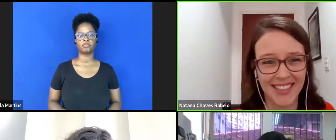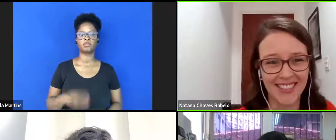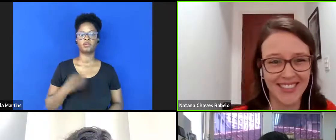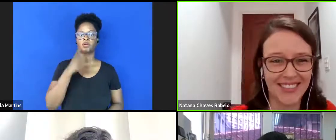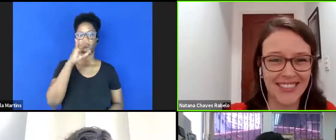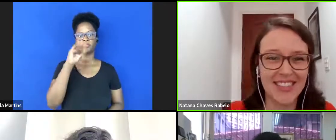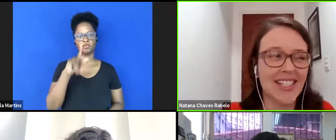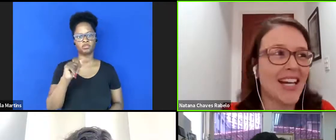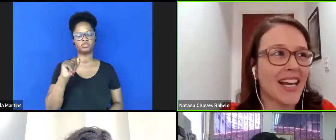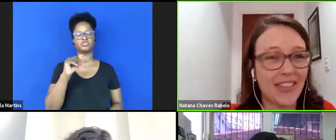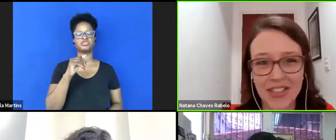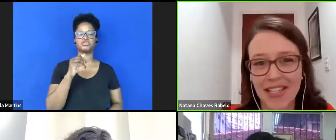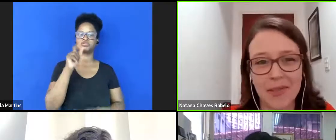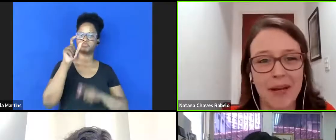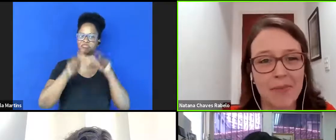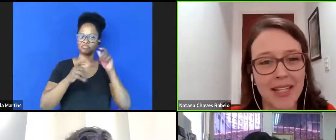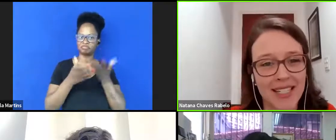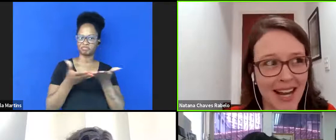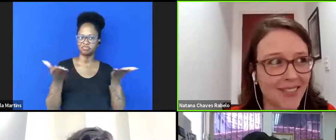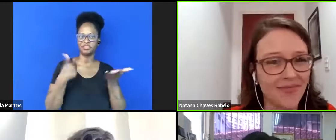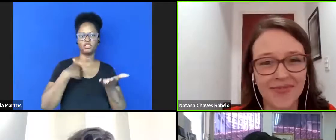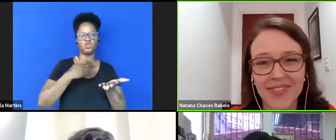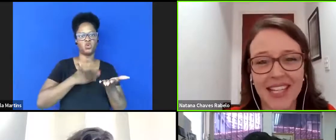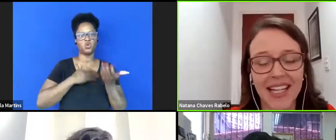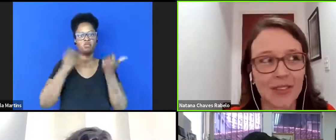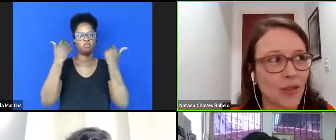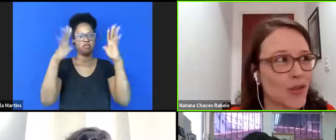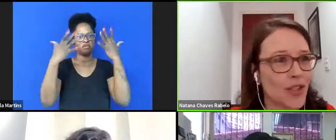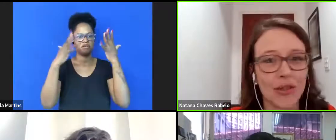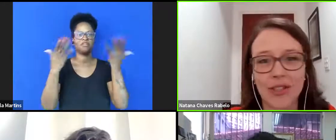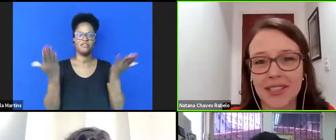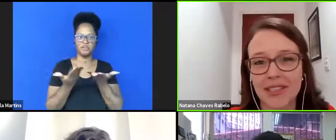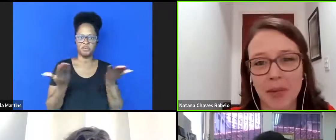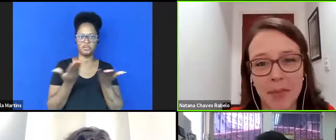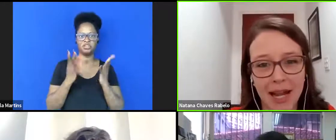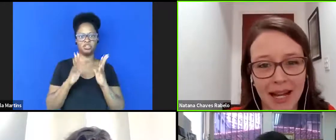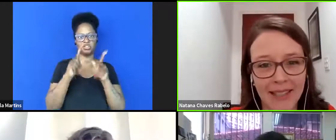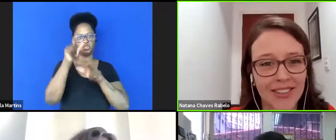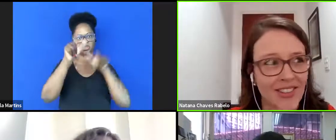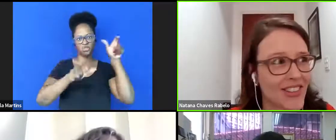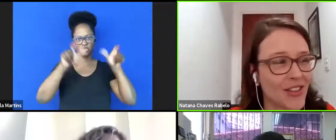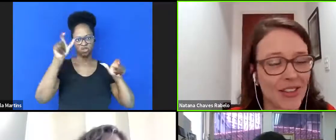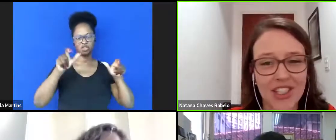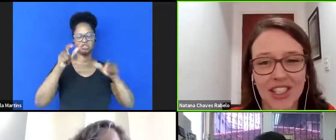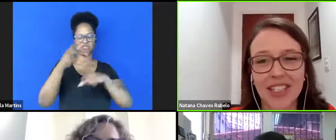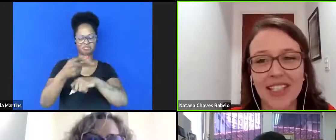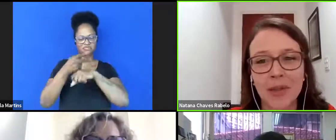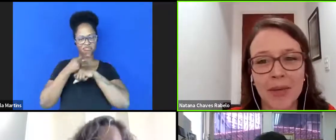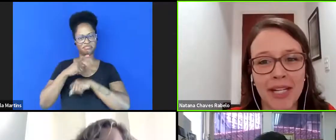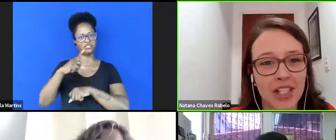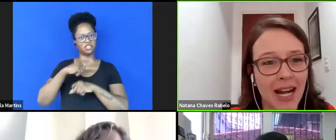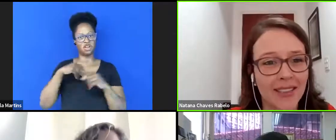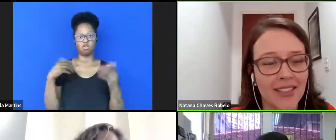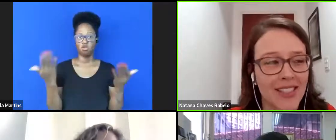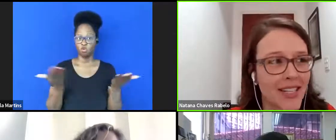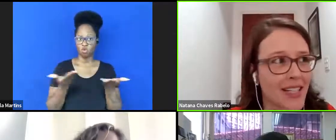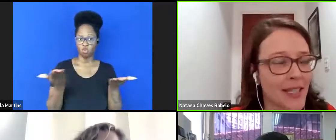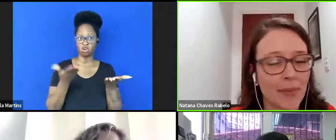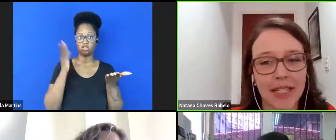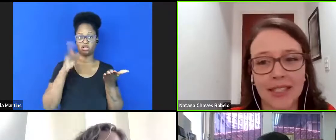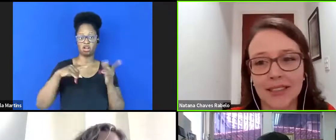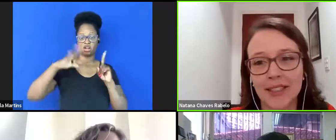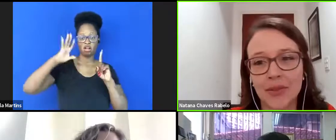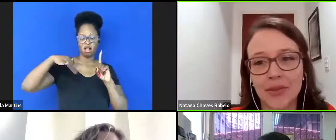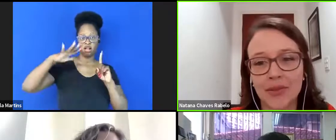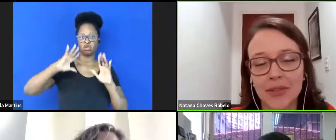Bom dia a todos. Eu gostaria de parabenizar a todos e todas premiados de hoje, homenageados, né,